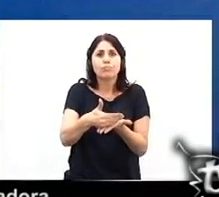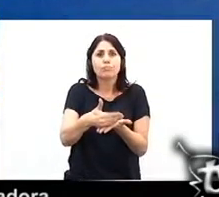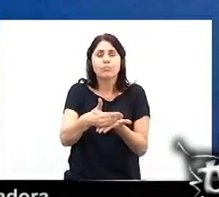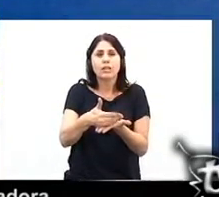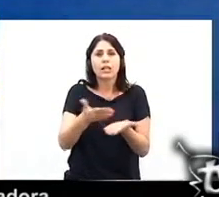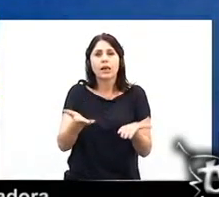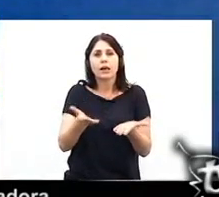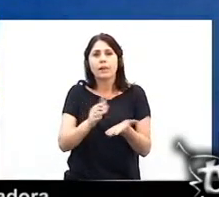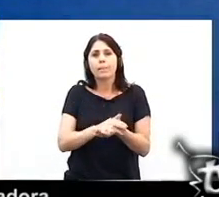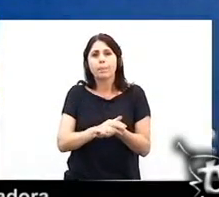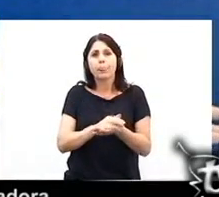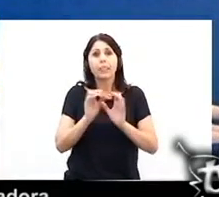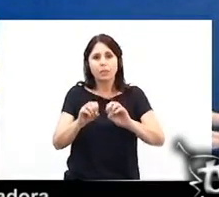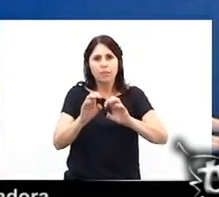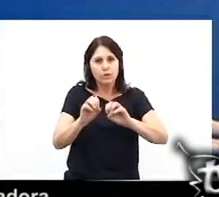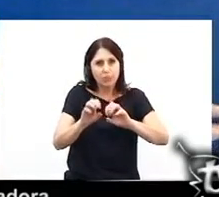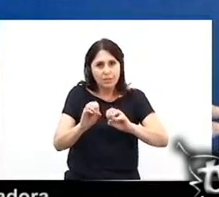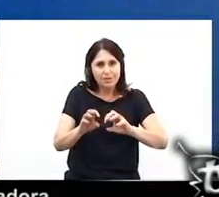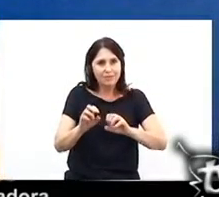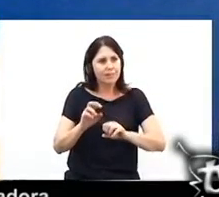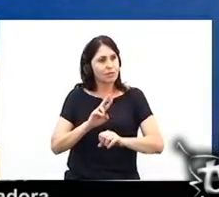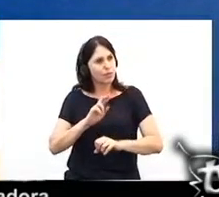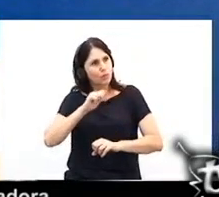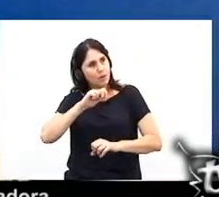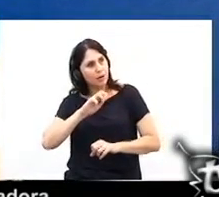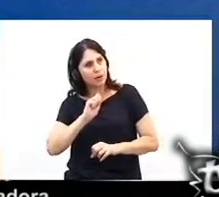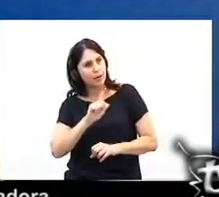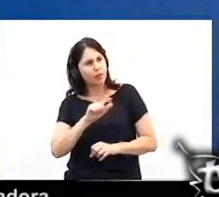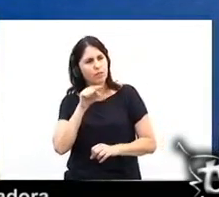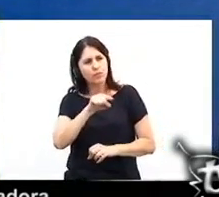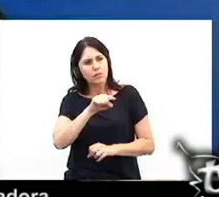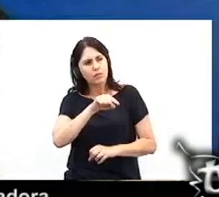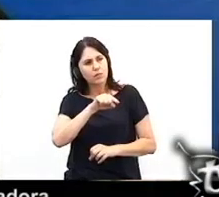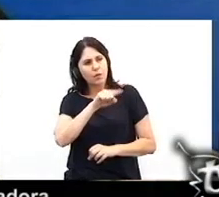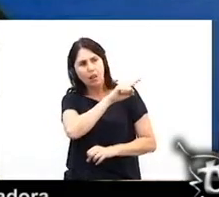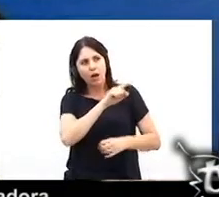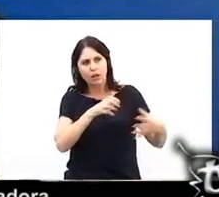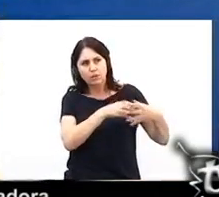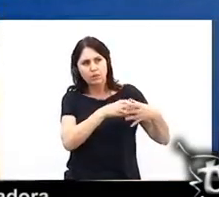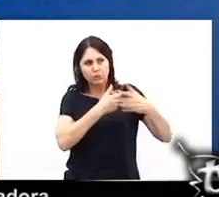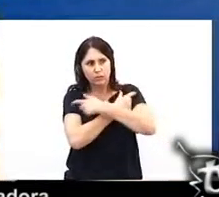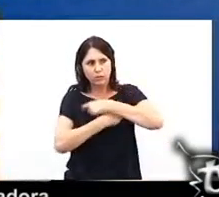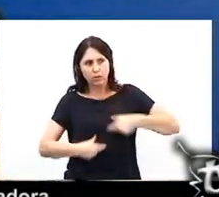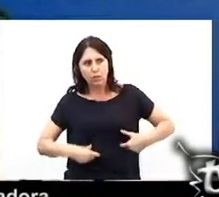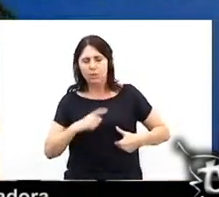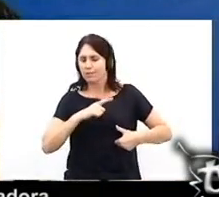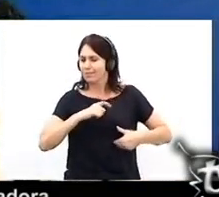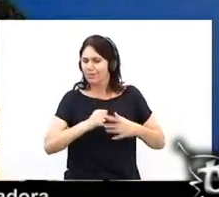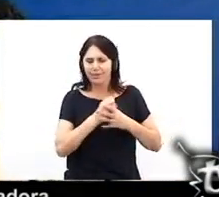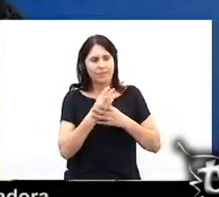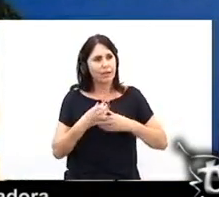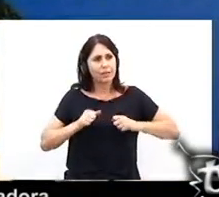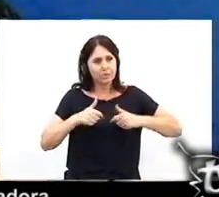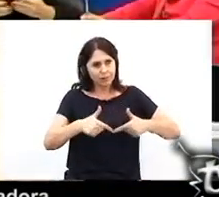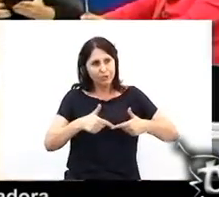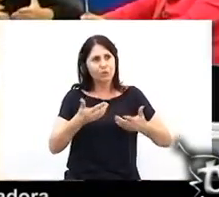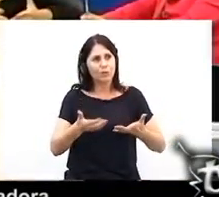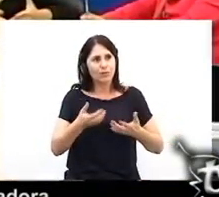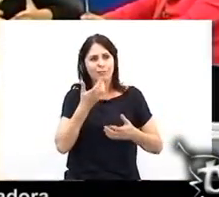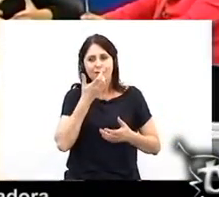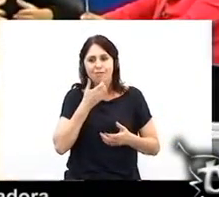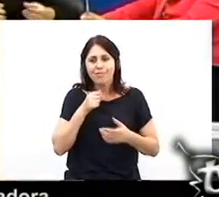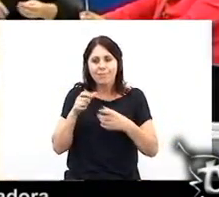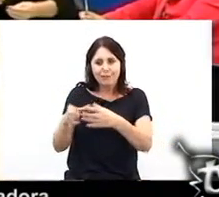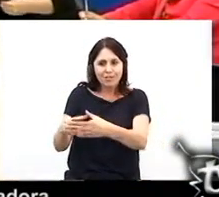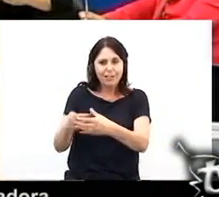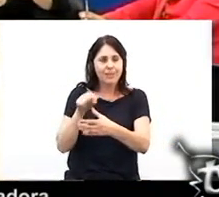se apropriar disso. De que forma fazer isso, né, professor? Quais as ações? Enfim, essa discussão que a gente está fazendo aqui, né, é uma forma,